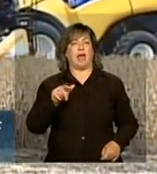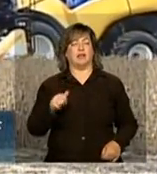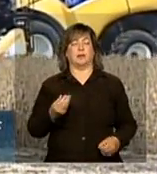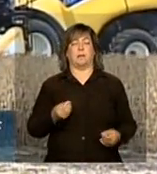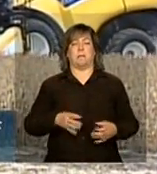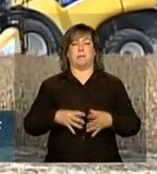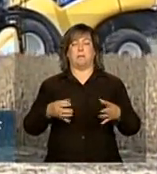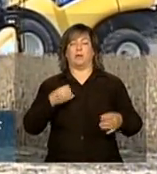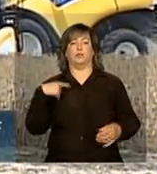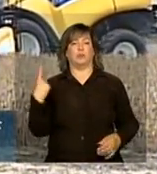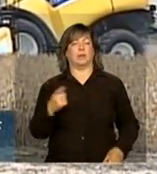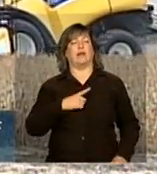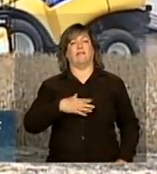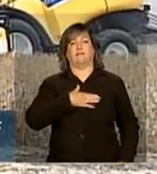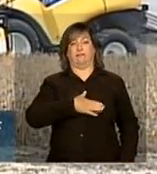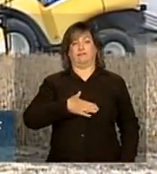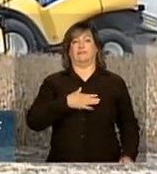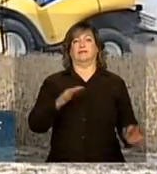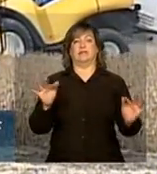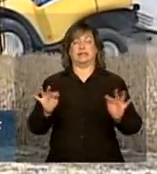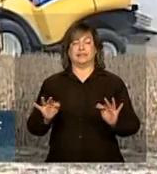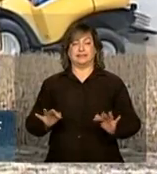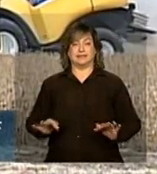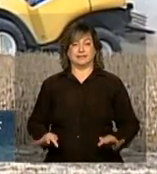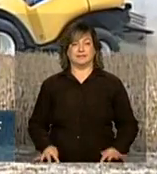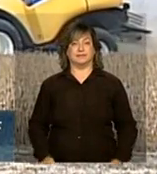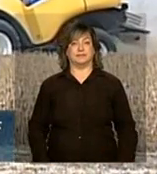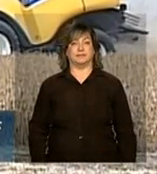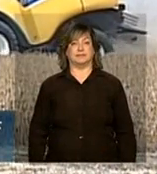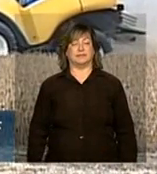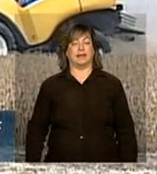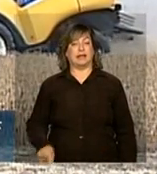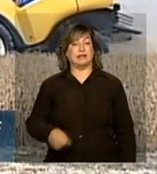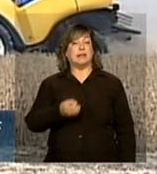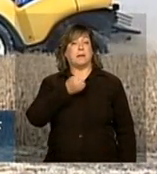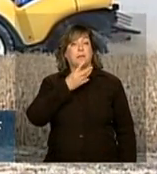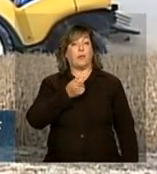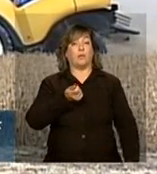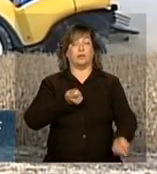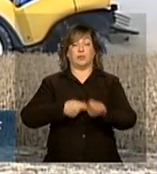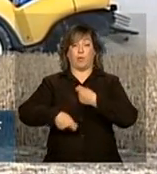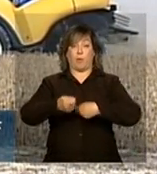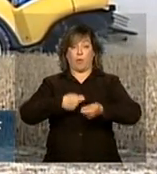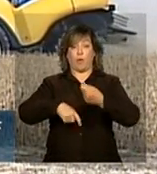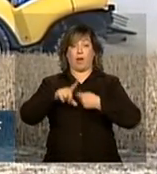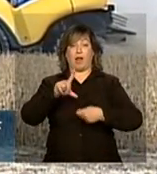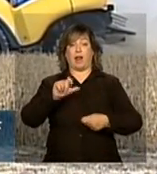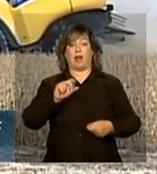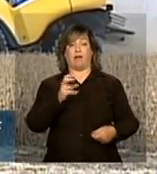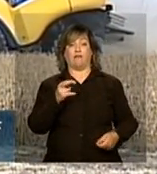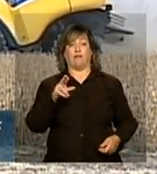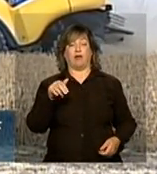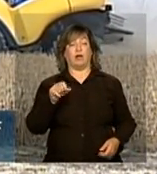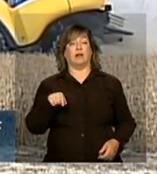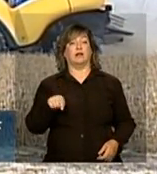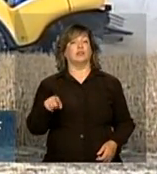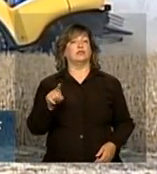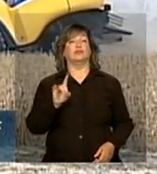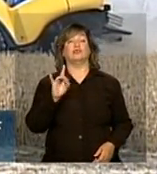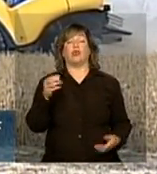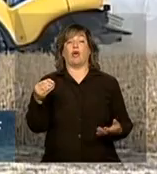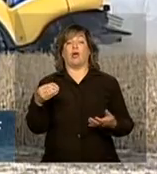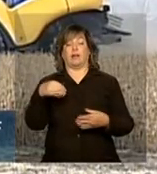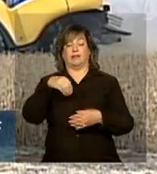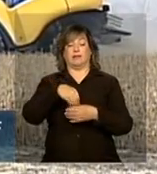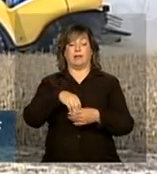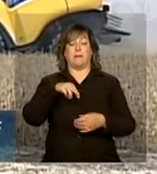pros agricultores esse bom rendimento das lavouras não ocorre só em Mato Grosso